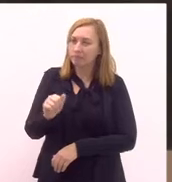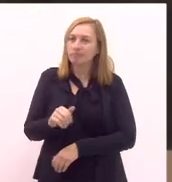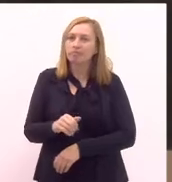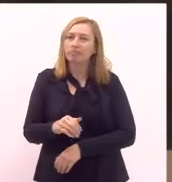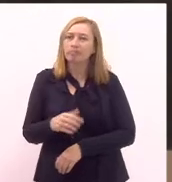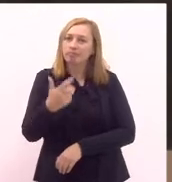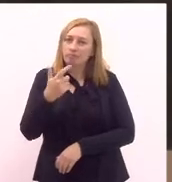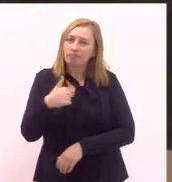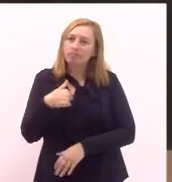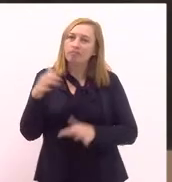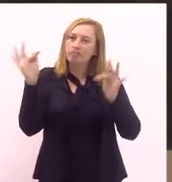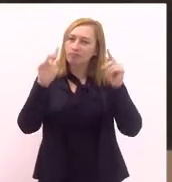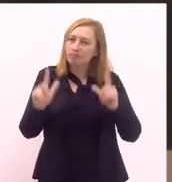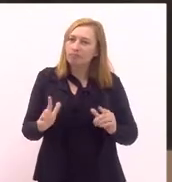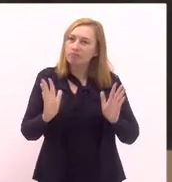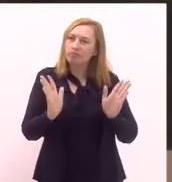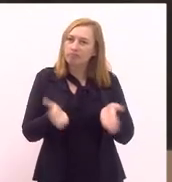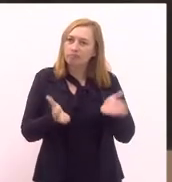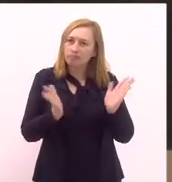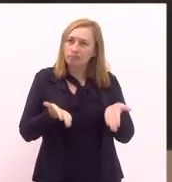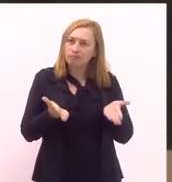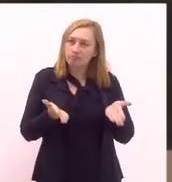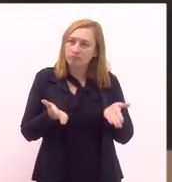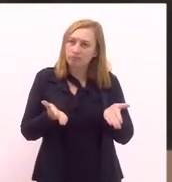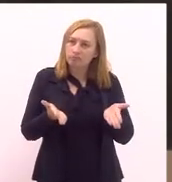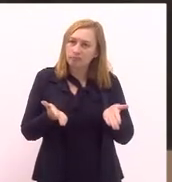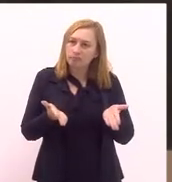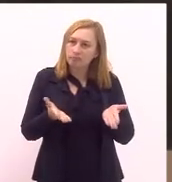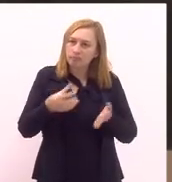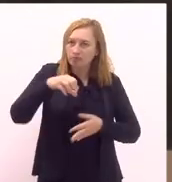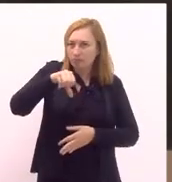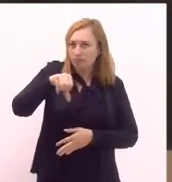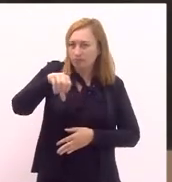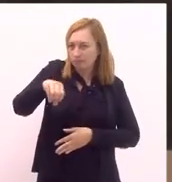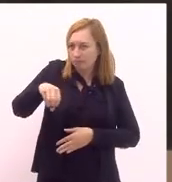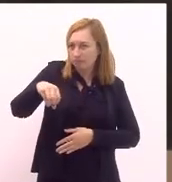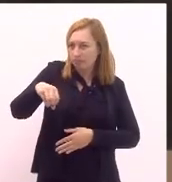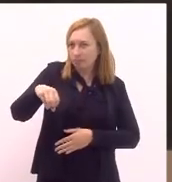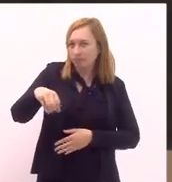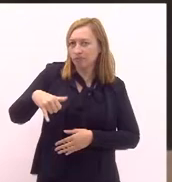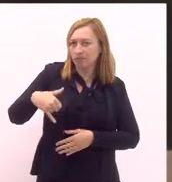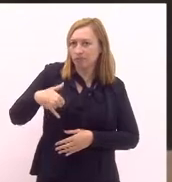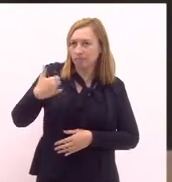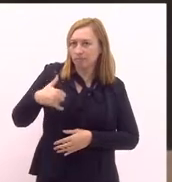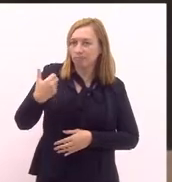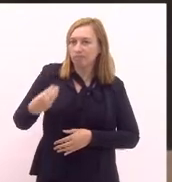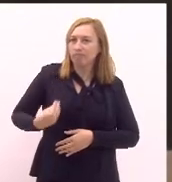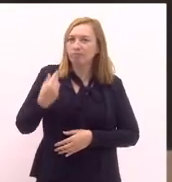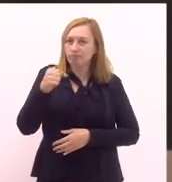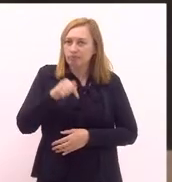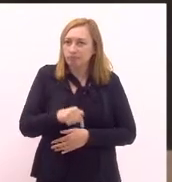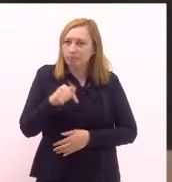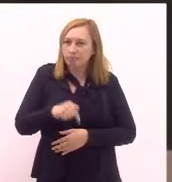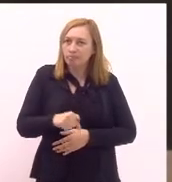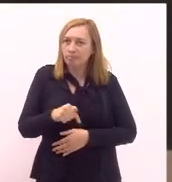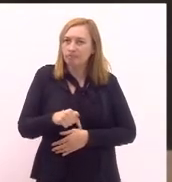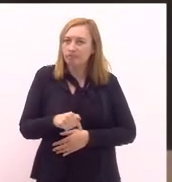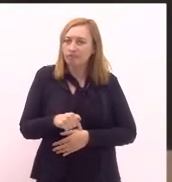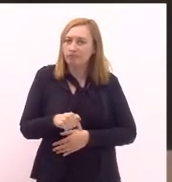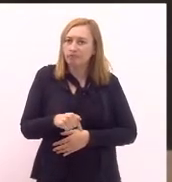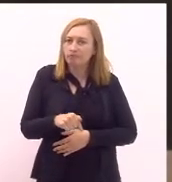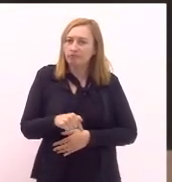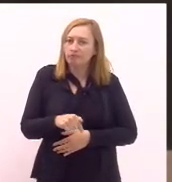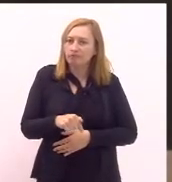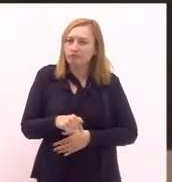eu estou muito feliz hoje e nos meus 90 anos está aqui ó